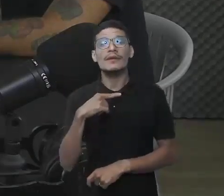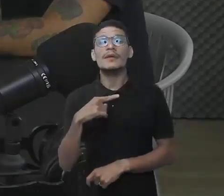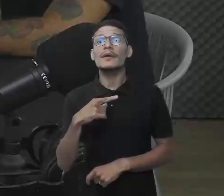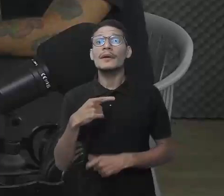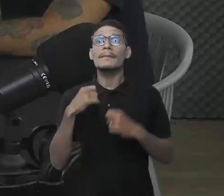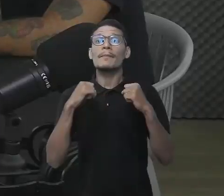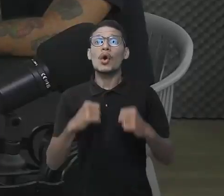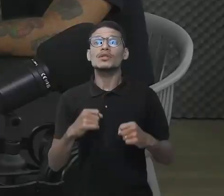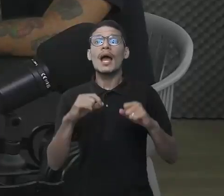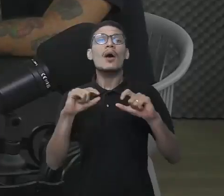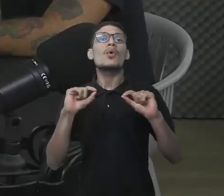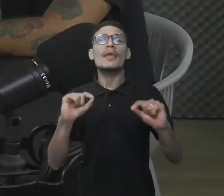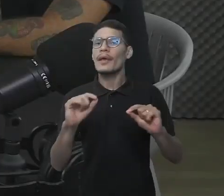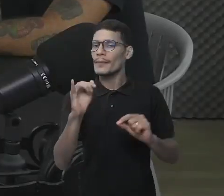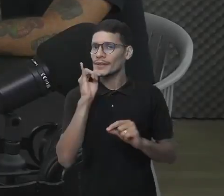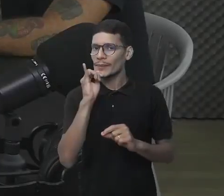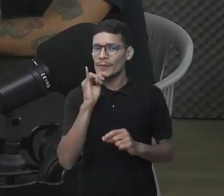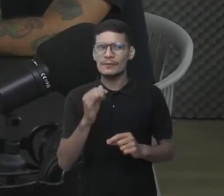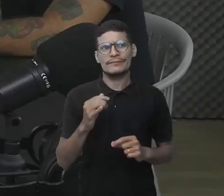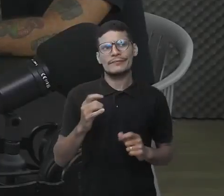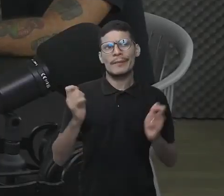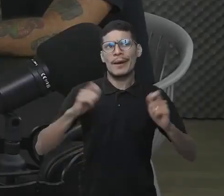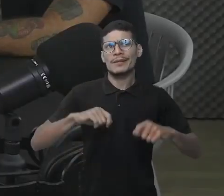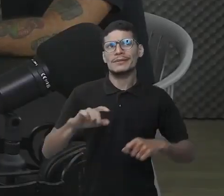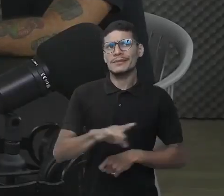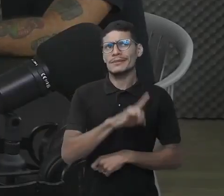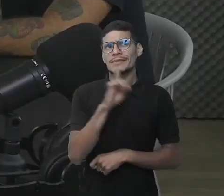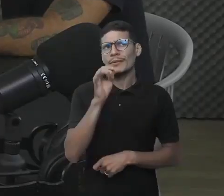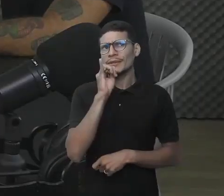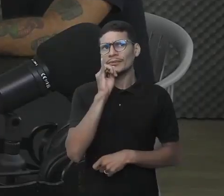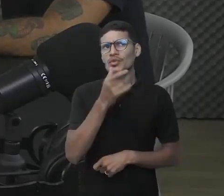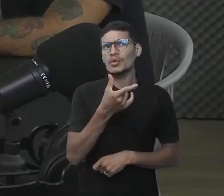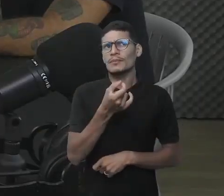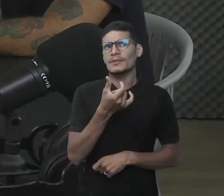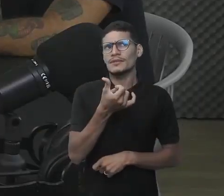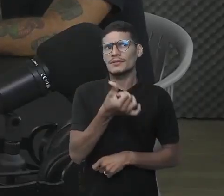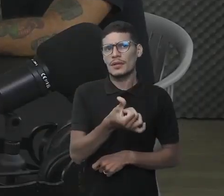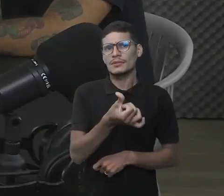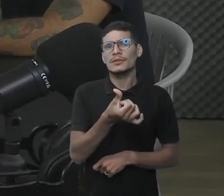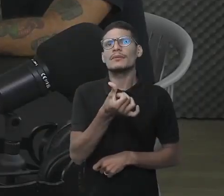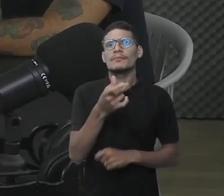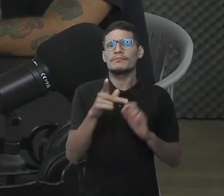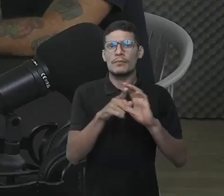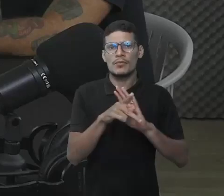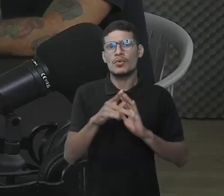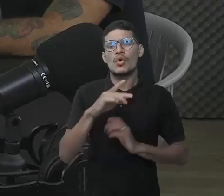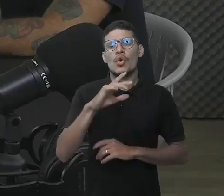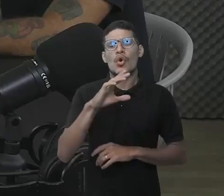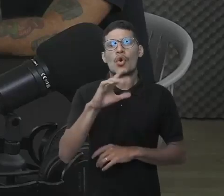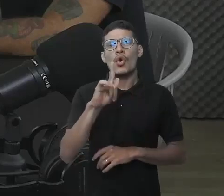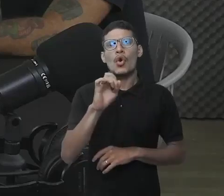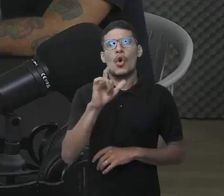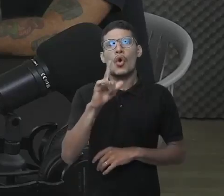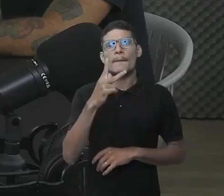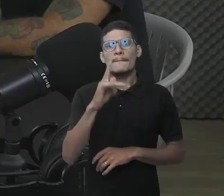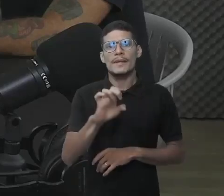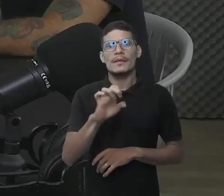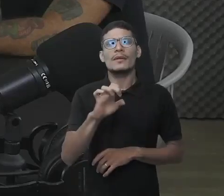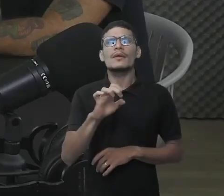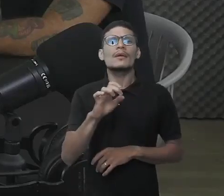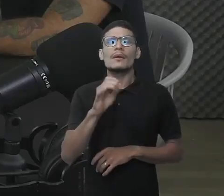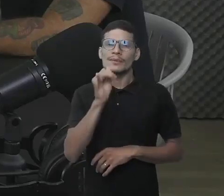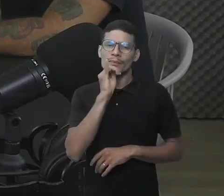determinar historicamente, né, a partir do golpe de 16, né, da presidenta Dilma, quando o Michel